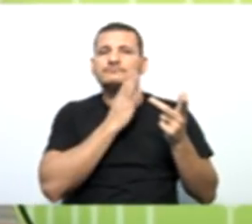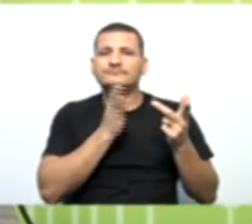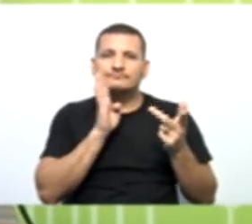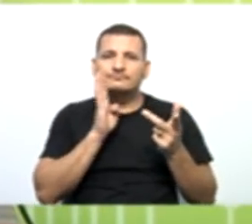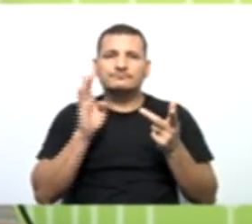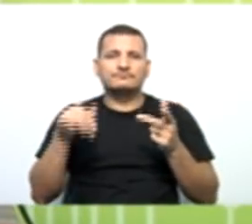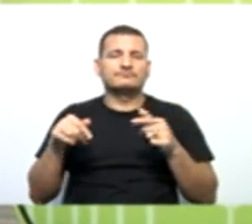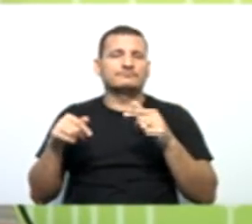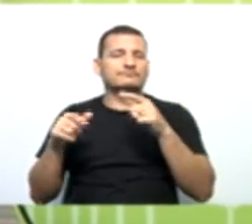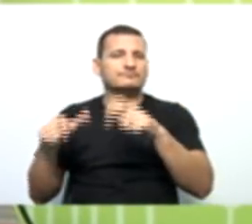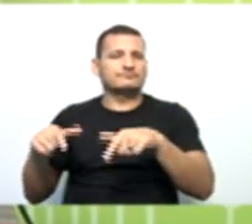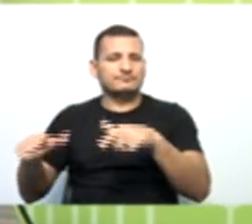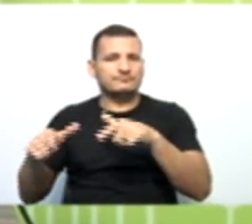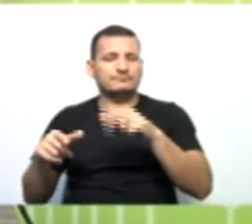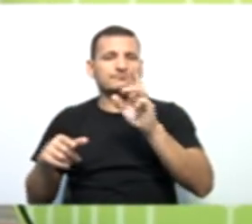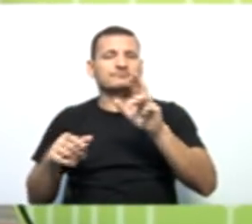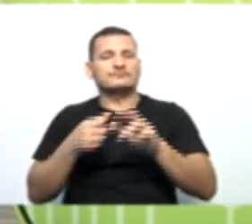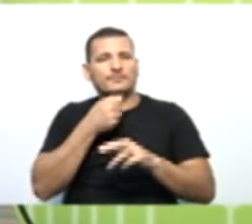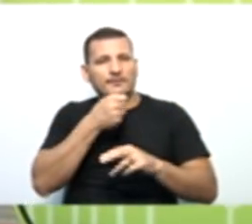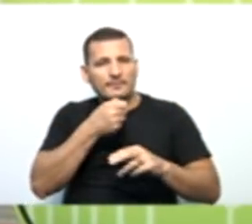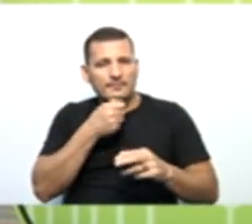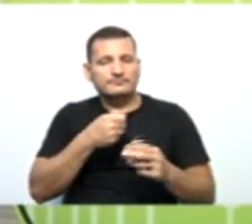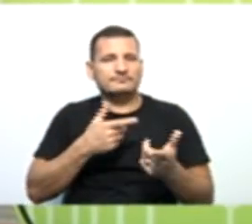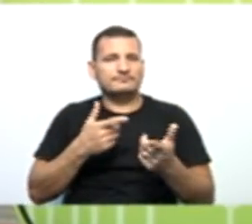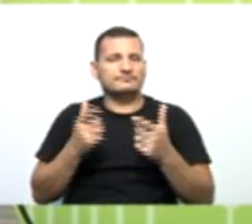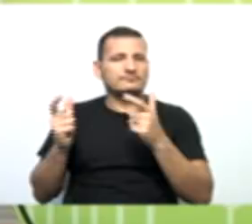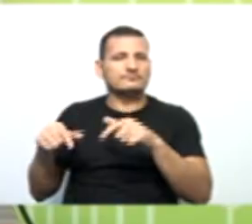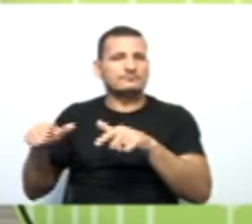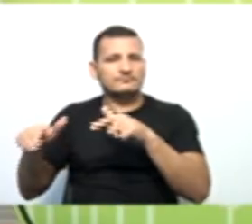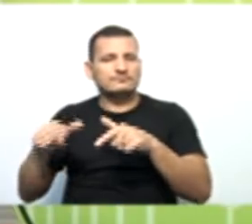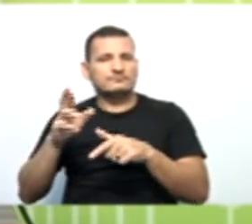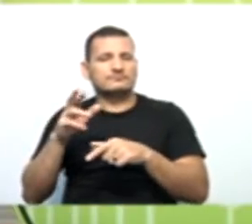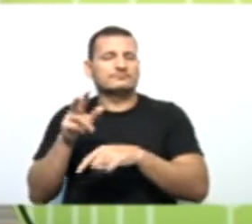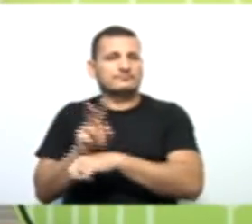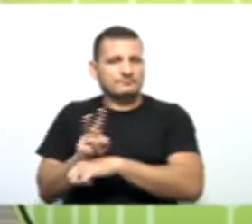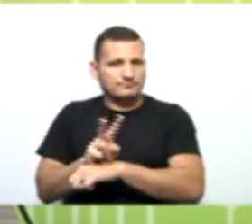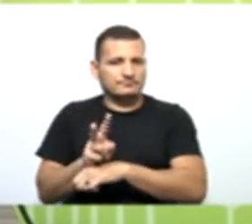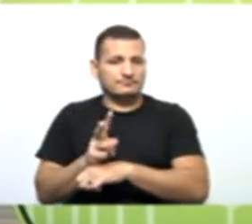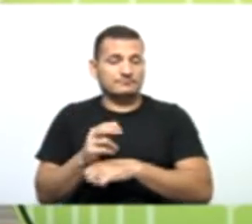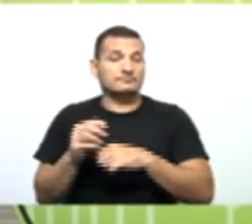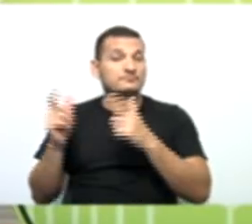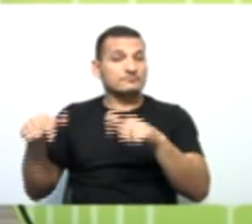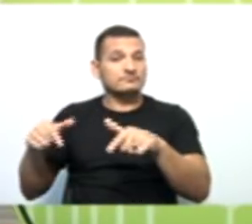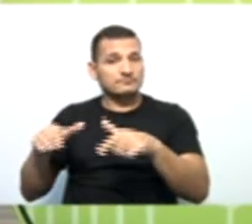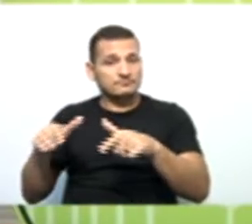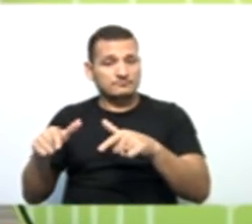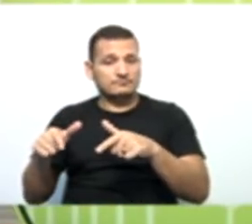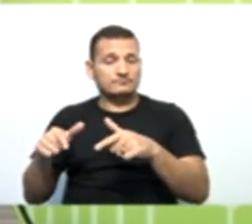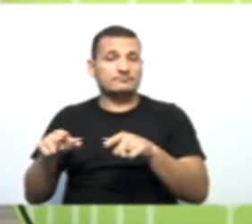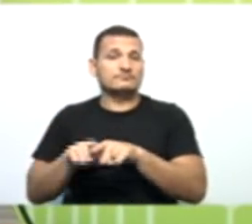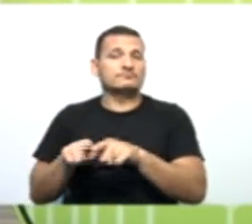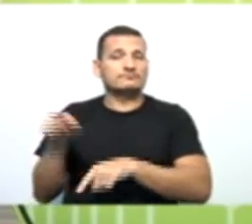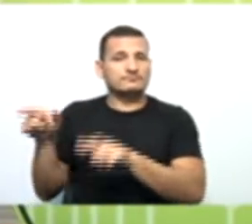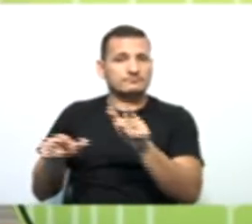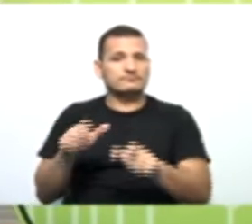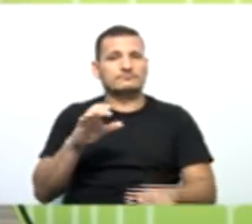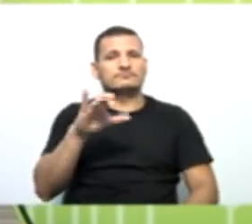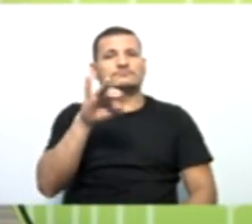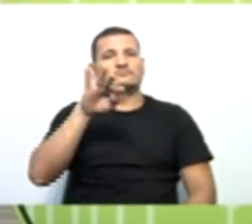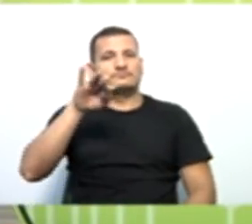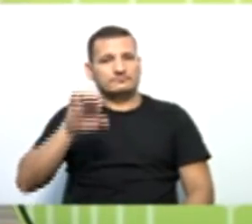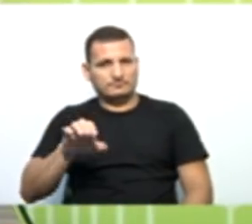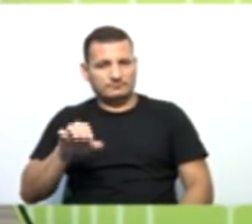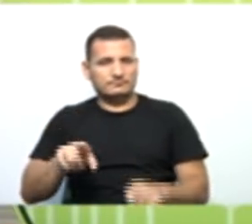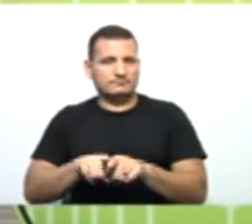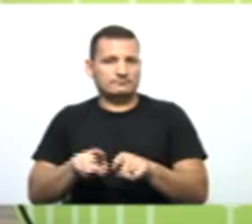local de trabalho de quem estava cantando lá no palco. É o local de trabalho do segurança. E é o local de trabalho, e é o local dos clientes que estão lá dentro,